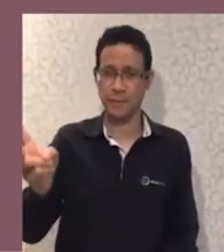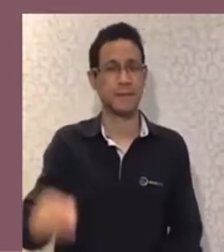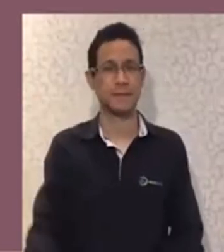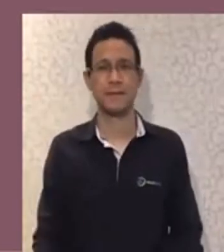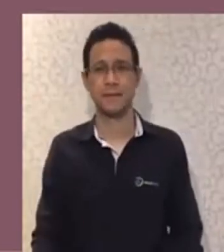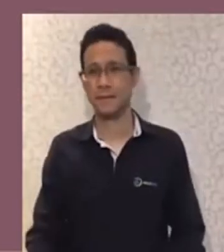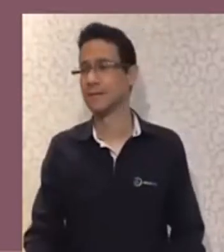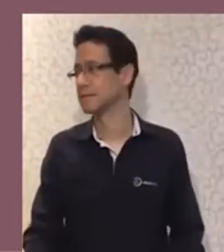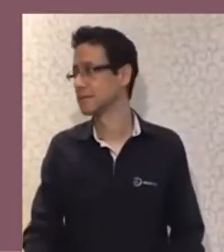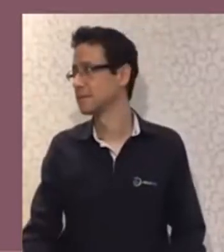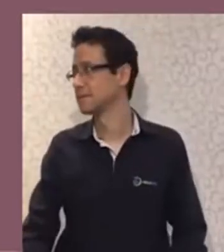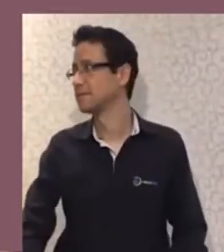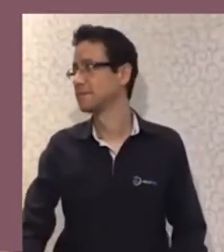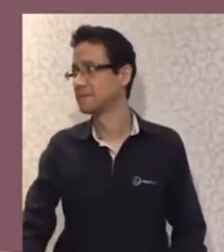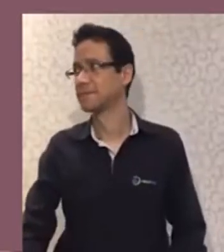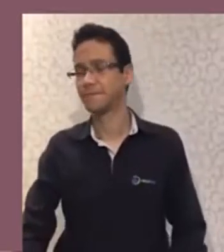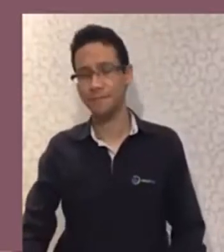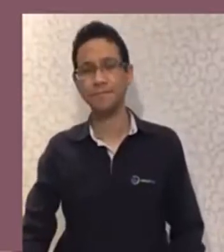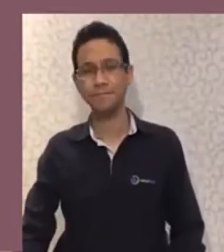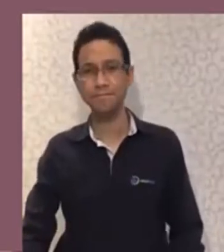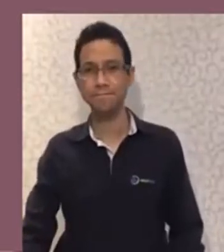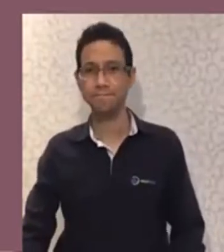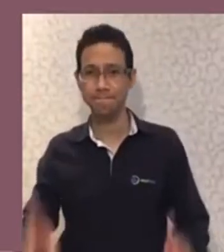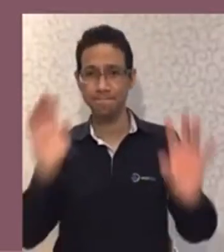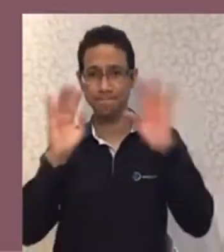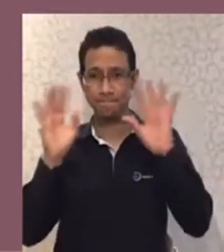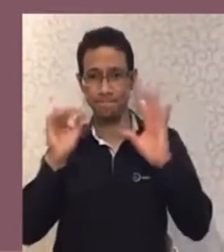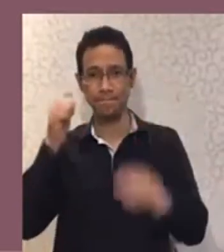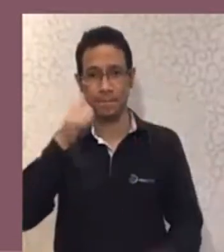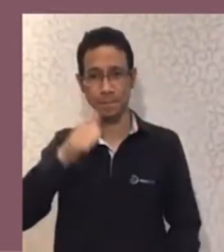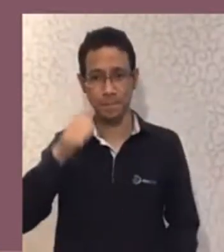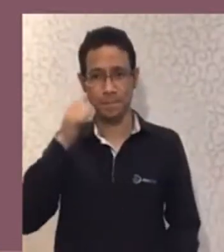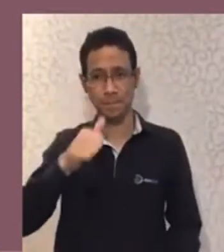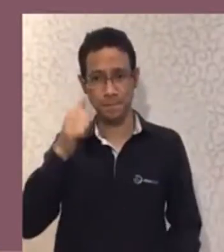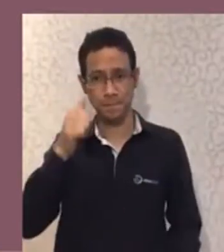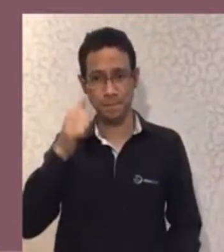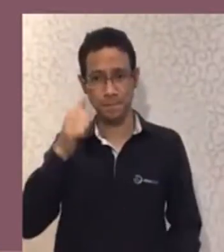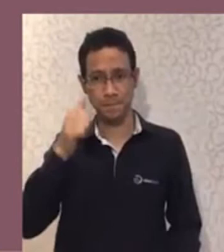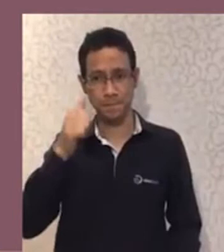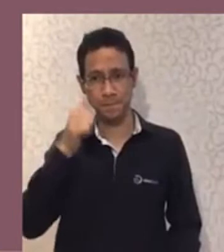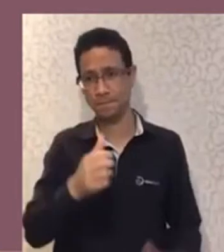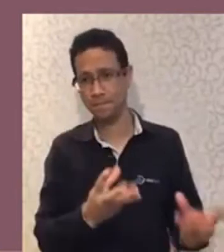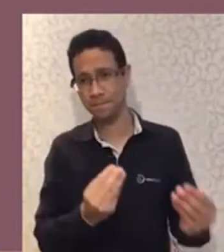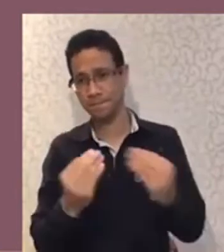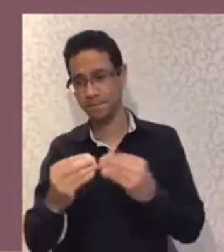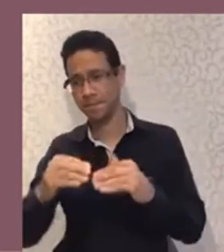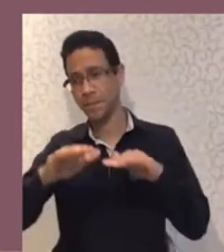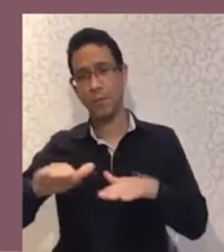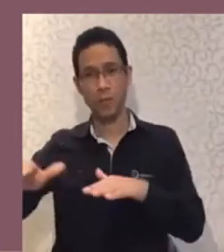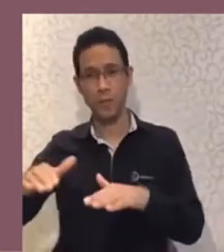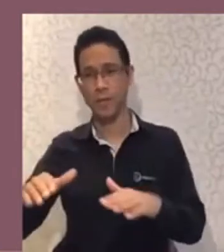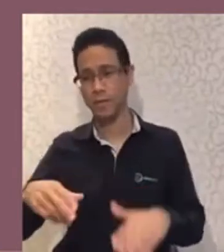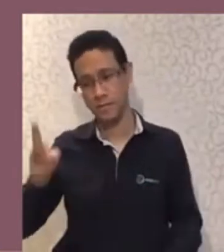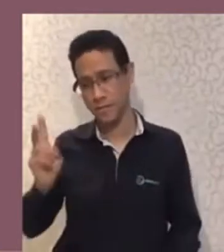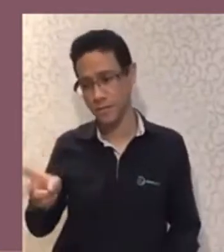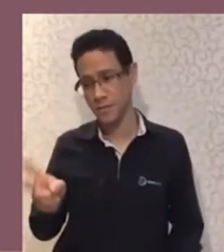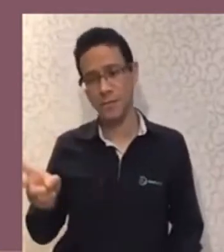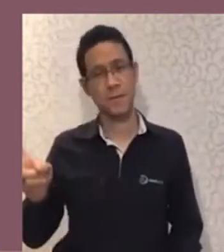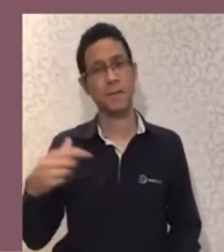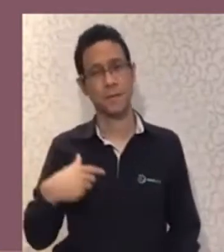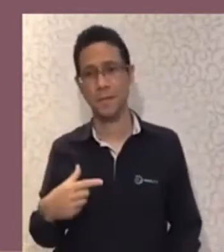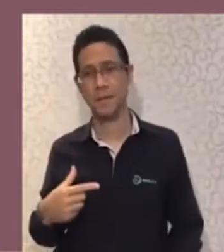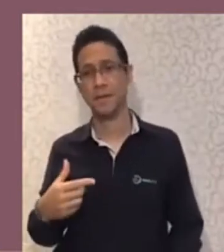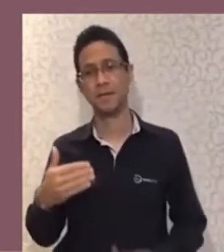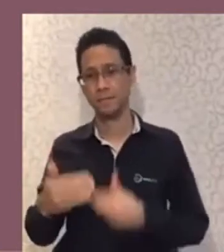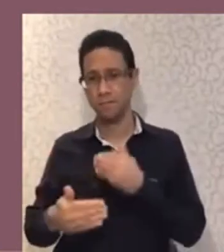uma construção. Eu acho que muitas mulheres, o movimento negro, desde sempre, vem construindo degraus, né, para que